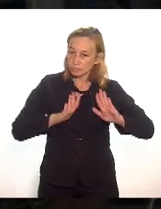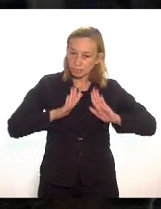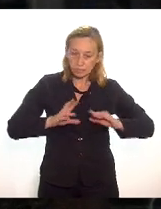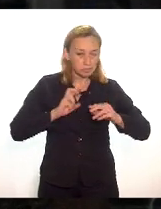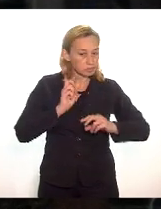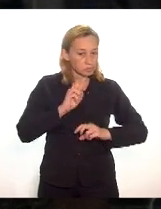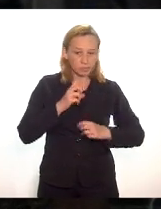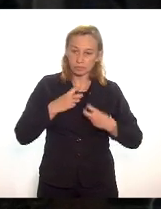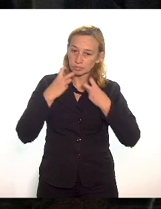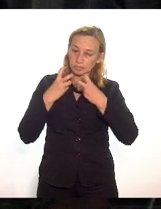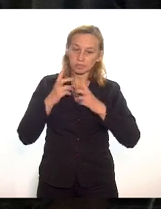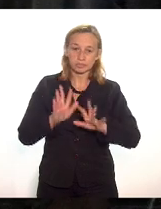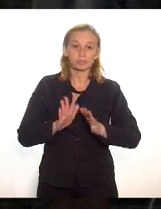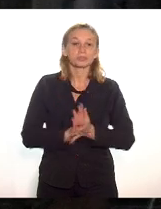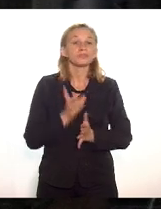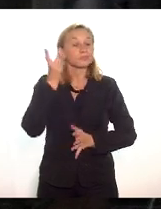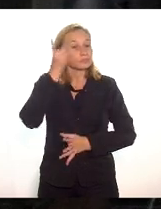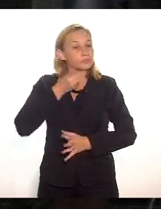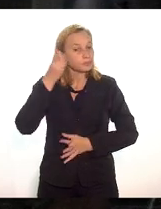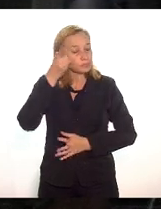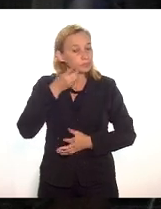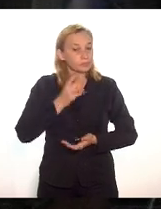favor. Deputado